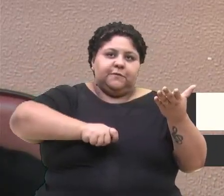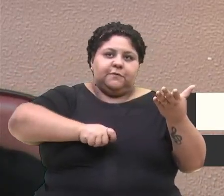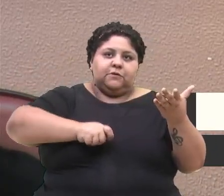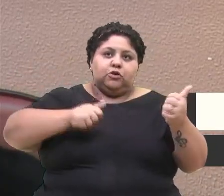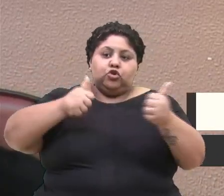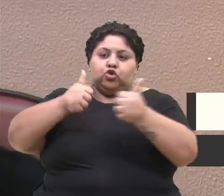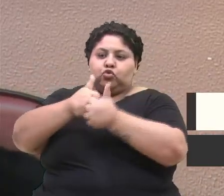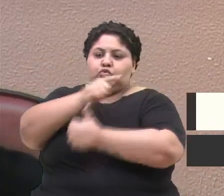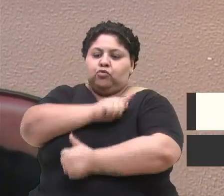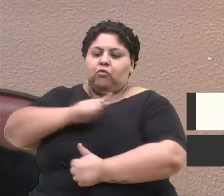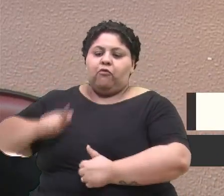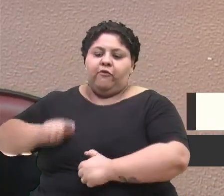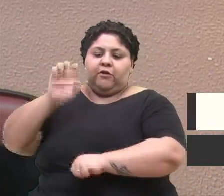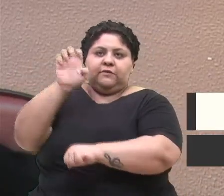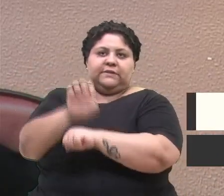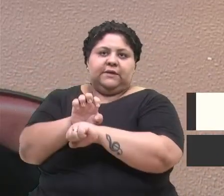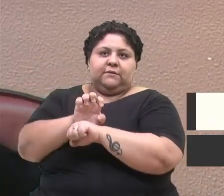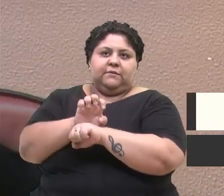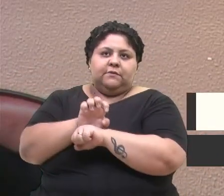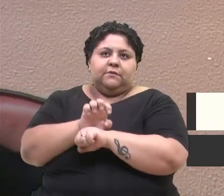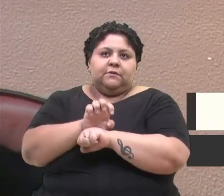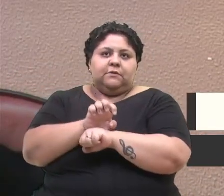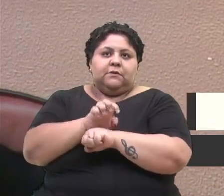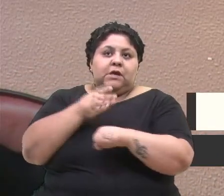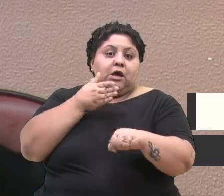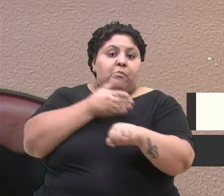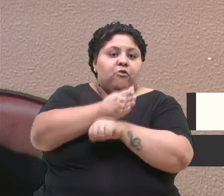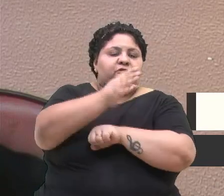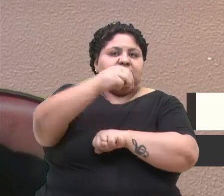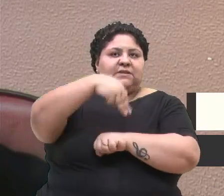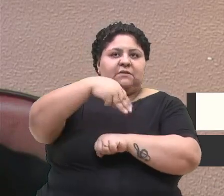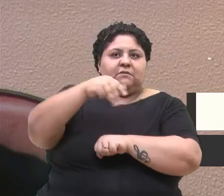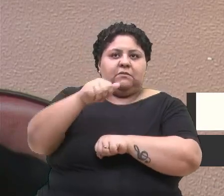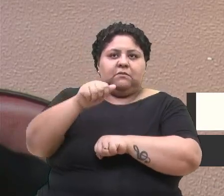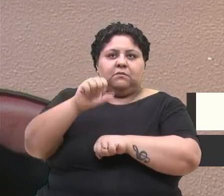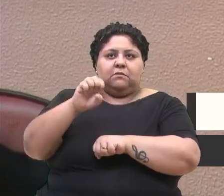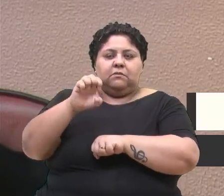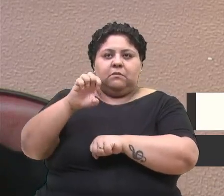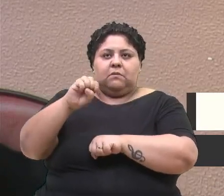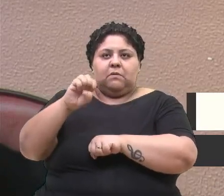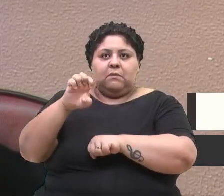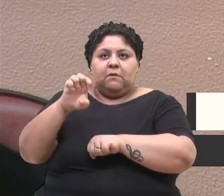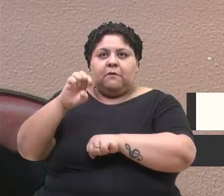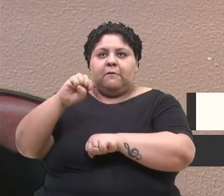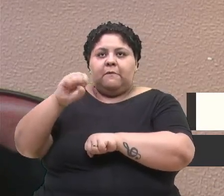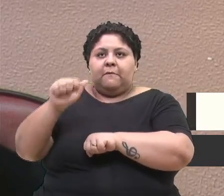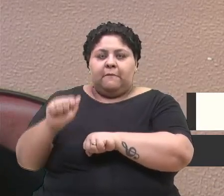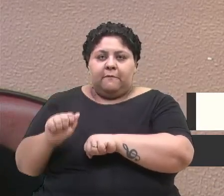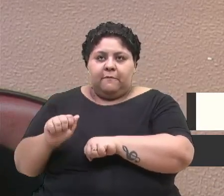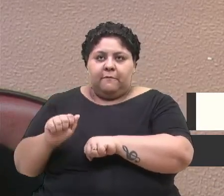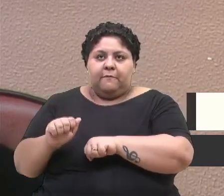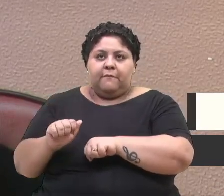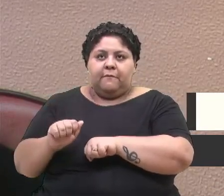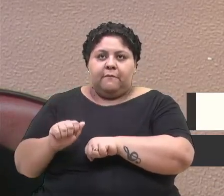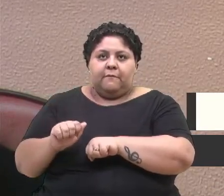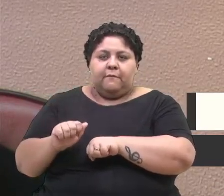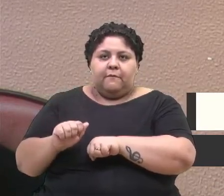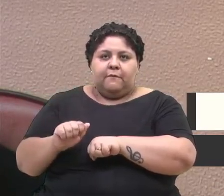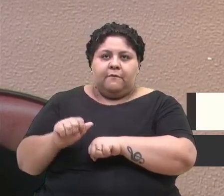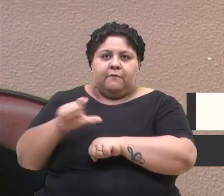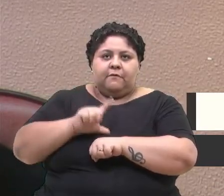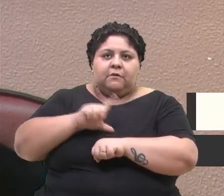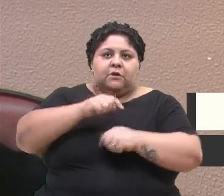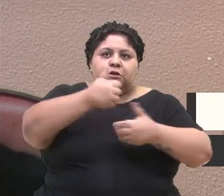estado. A doação da Maesa, por causa daquelas dívidas. O governo Alceu disse isso é uma boa para